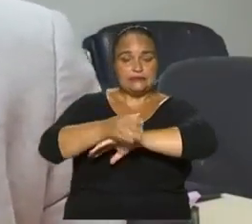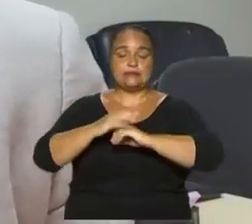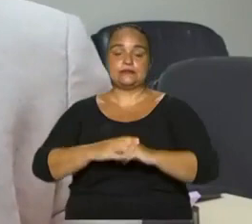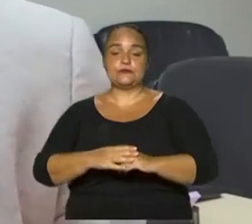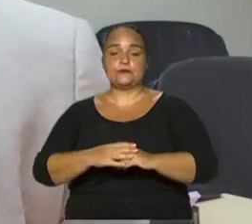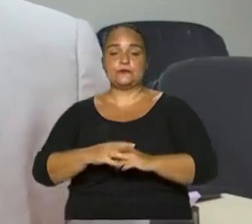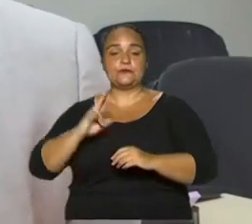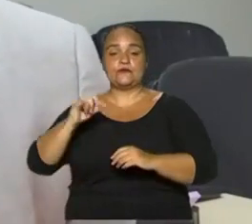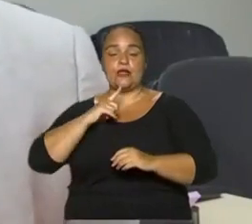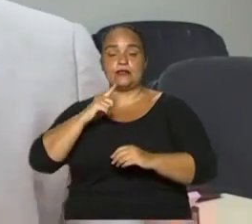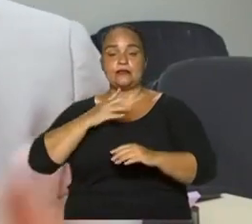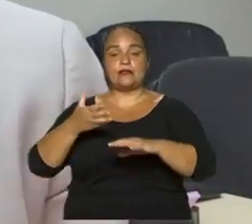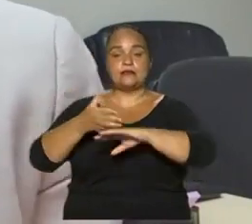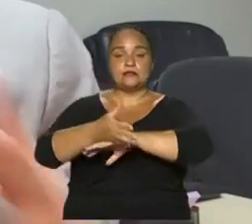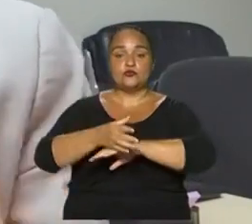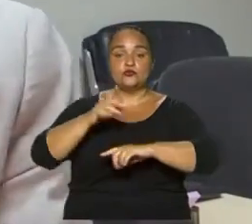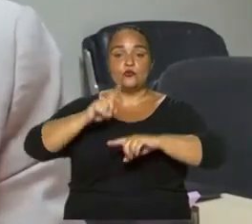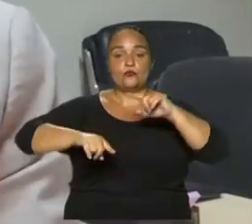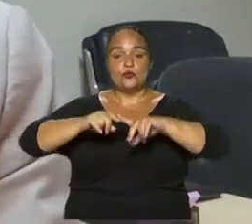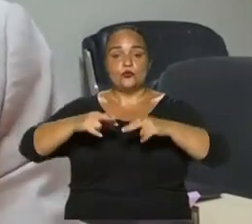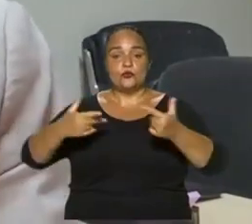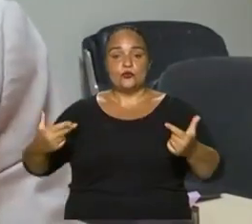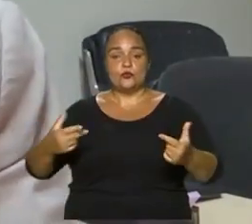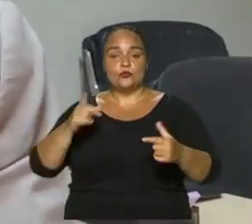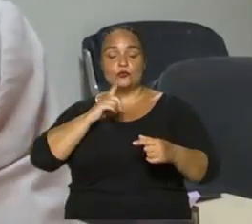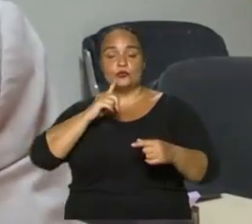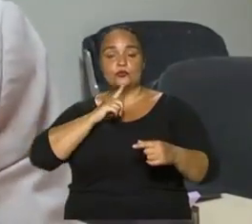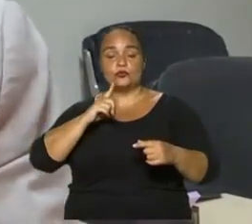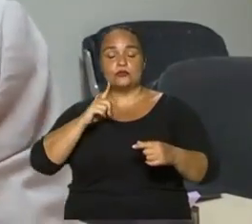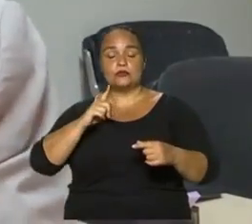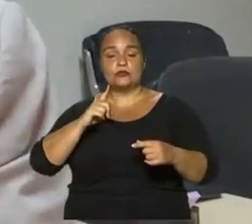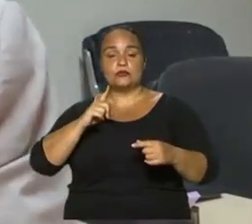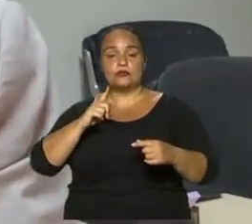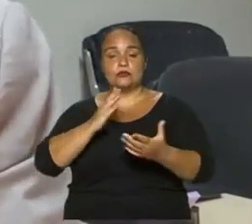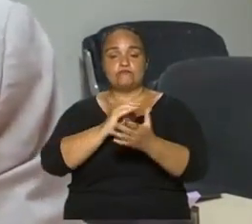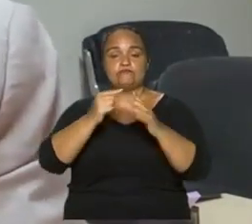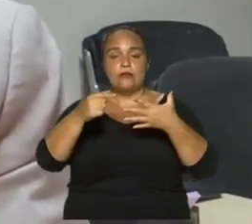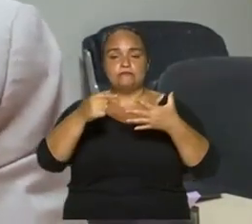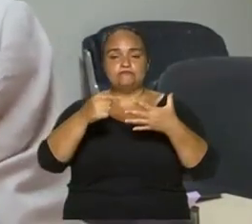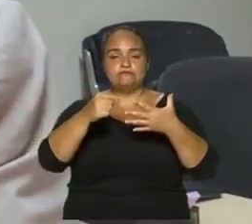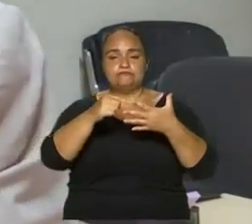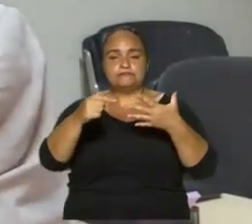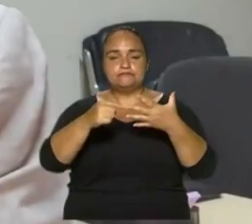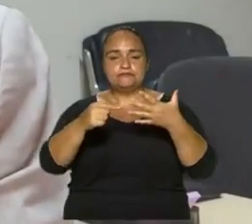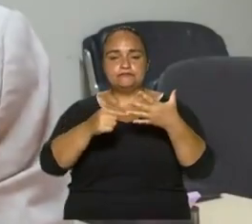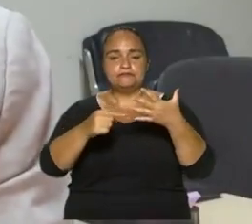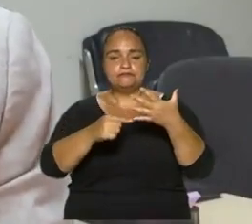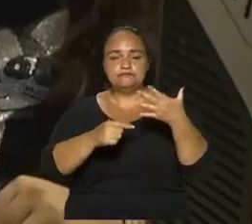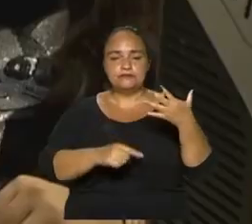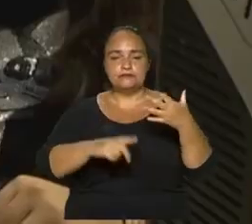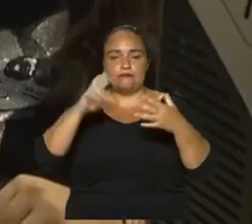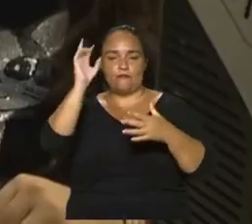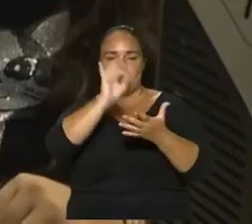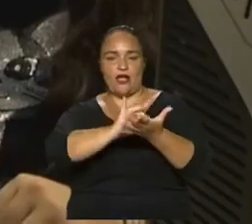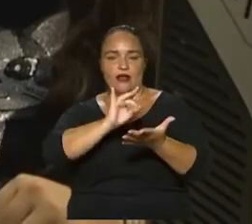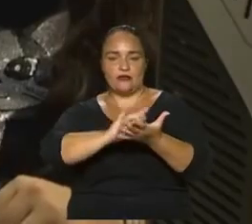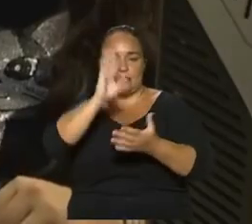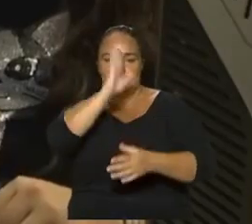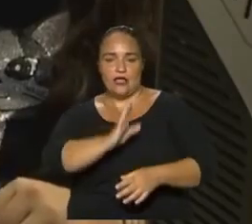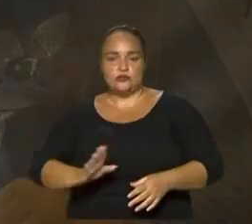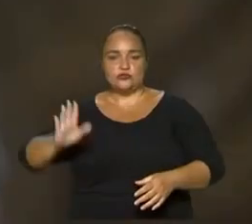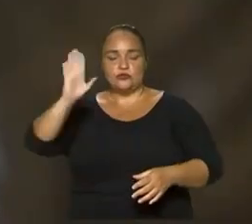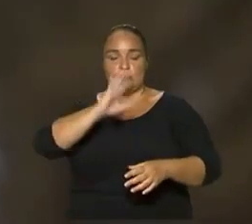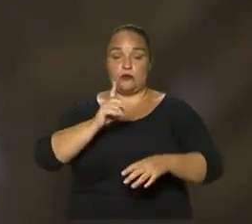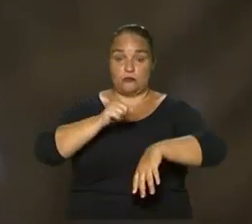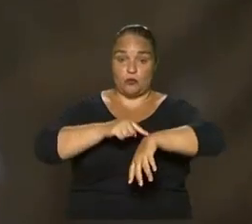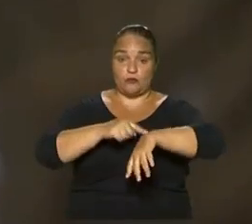vai ter acesso a um produto que foi feito a partir de diretrizes validadas nacionalmente. Até o momento